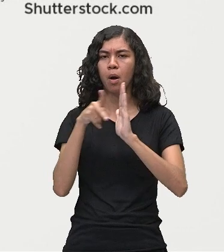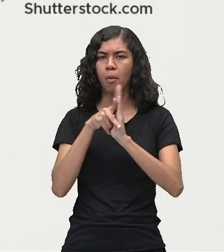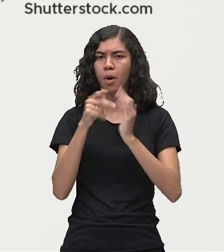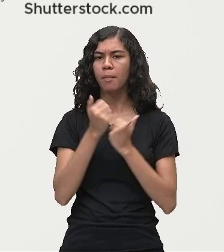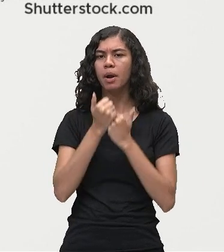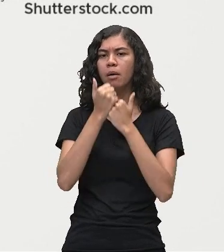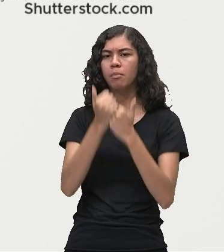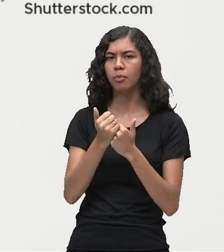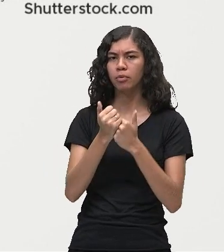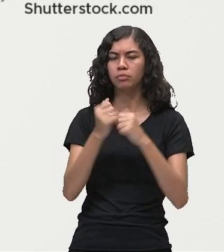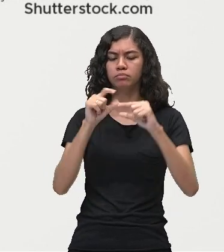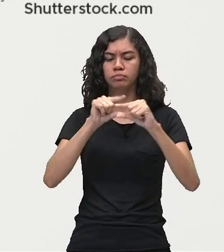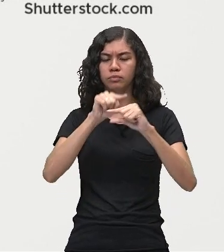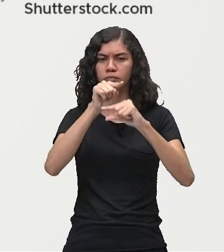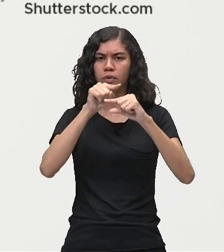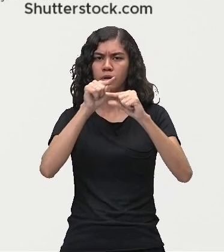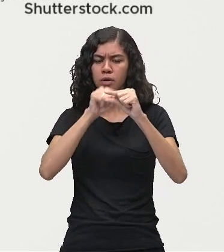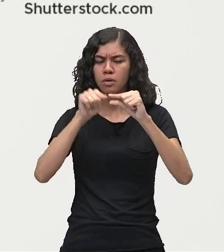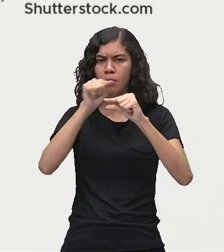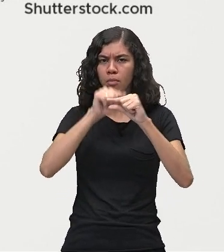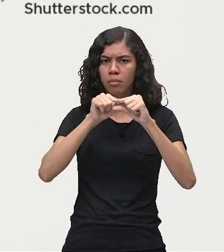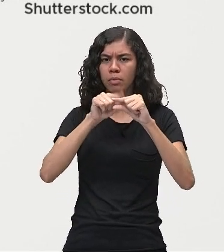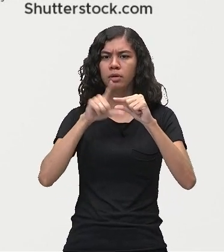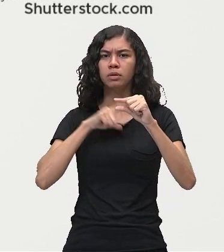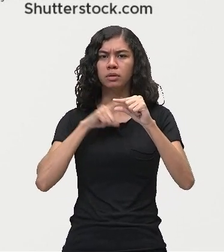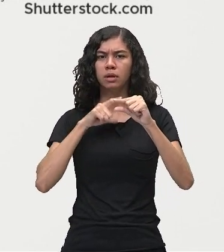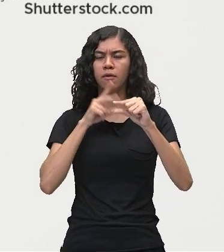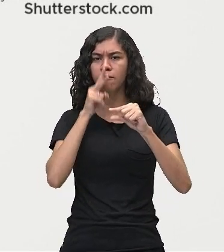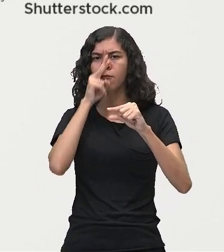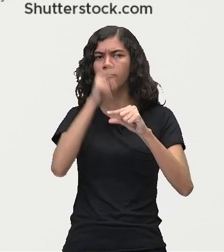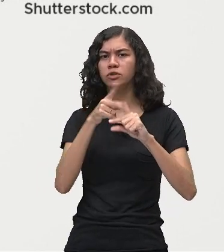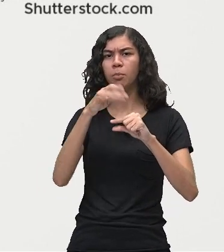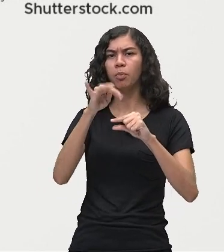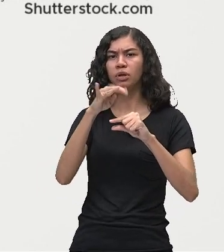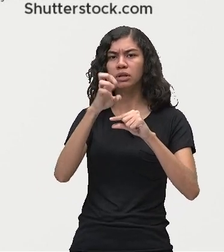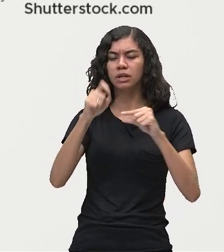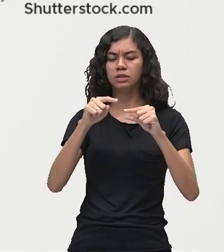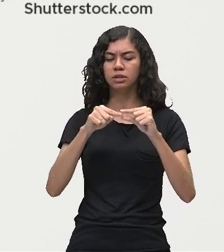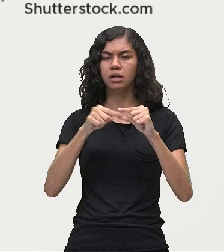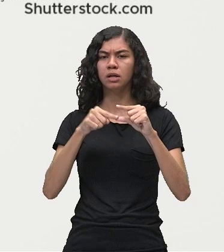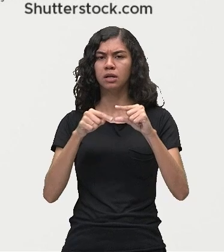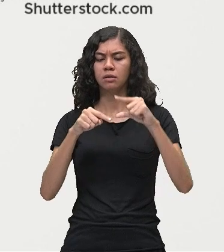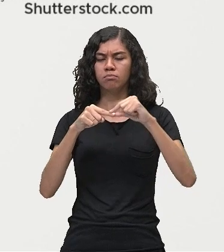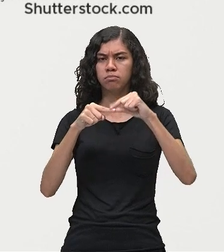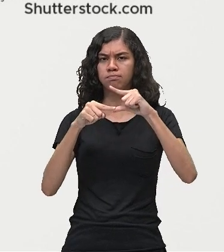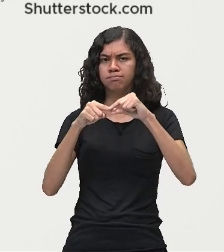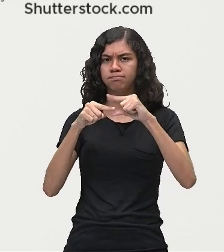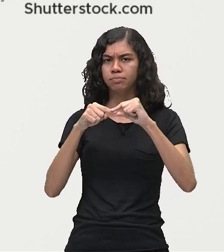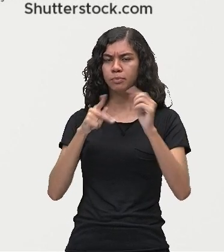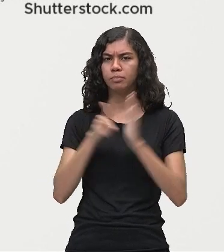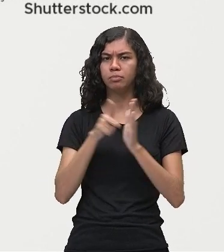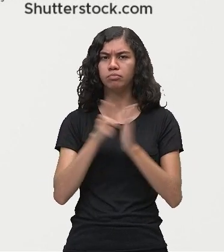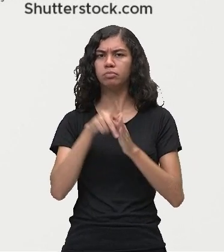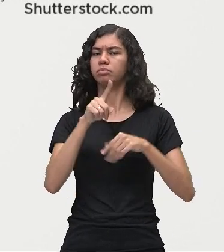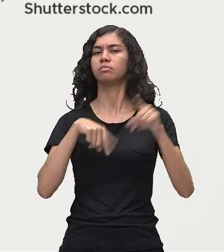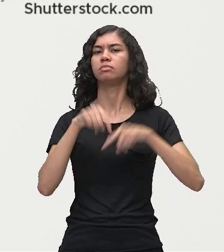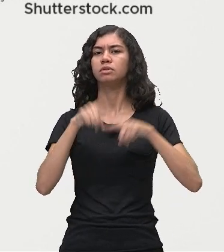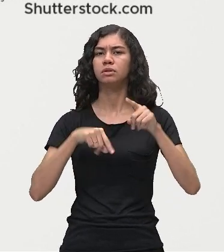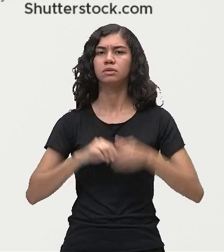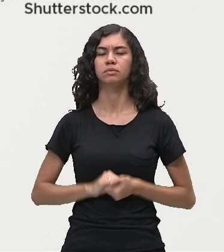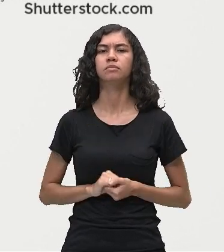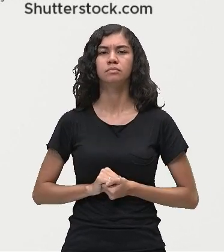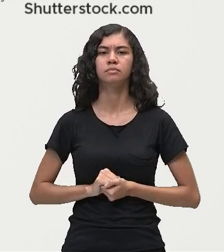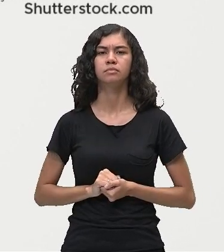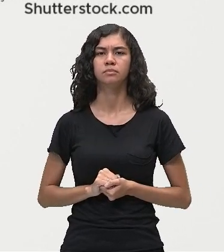o objeto que a gente quer pegar. Ok? Beleza? Tranquilo? Então, o que a gente está vendo? A gente está vendo